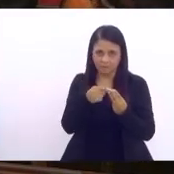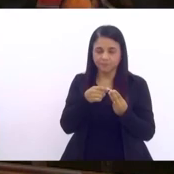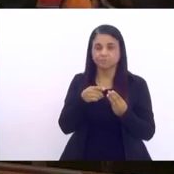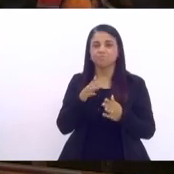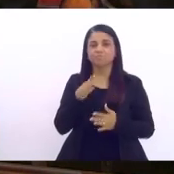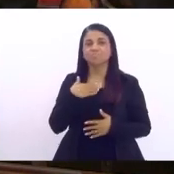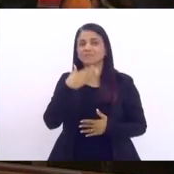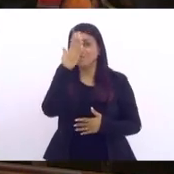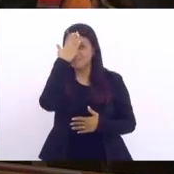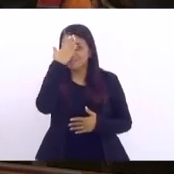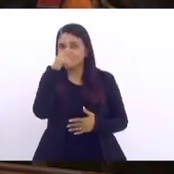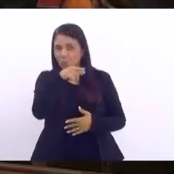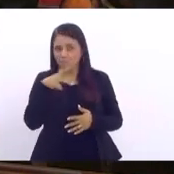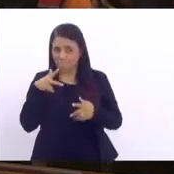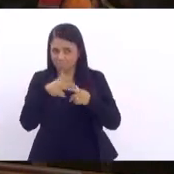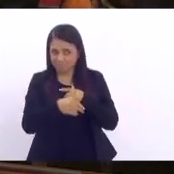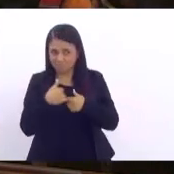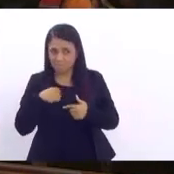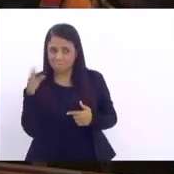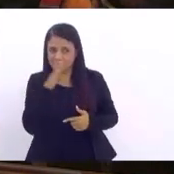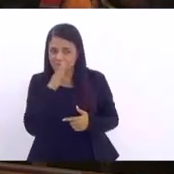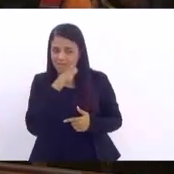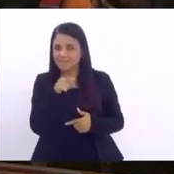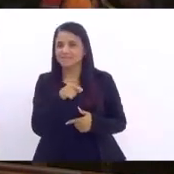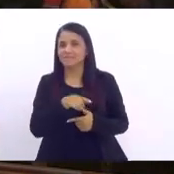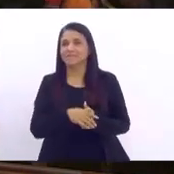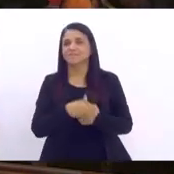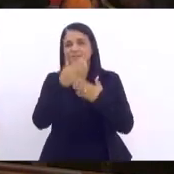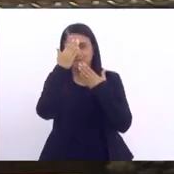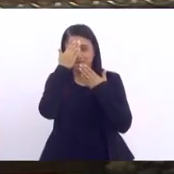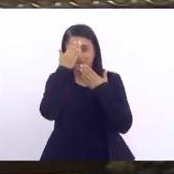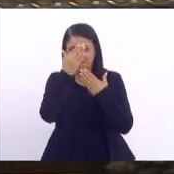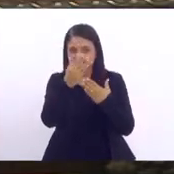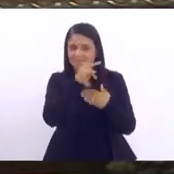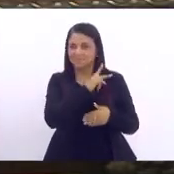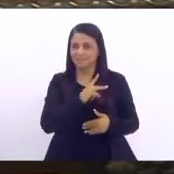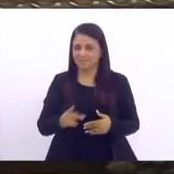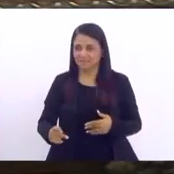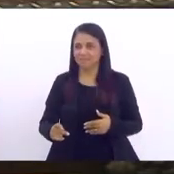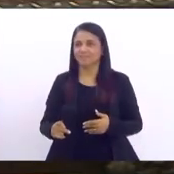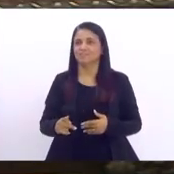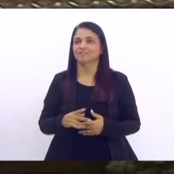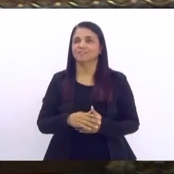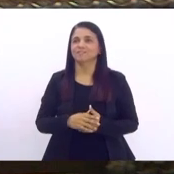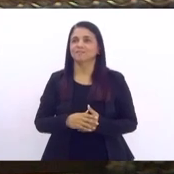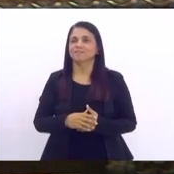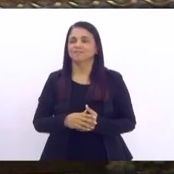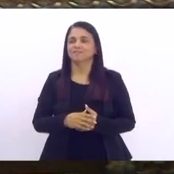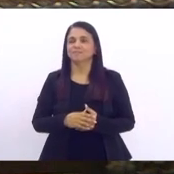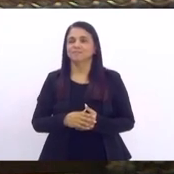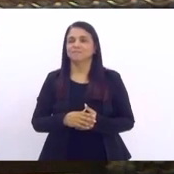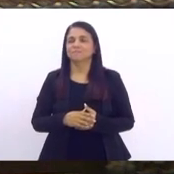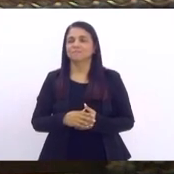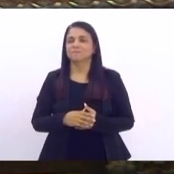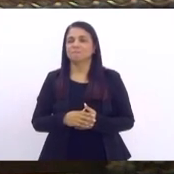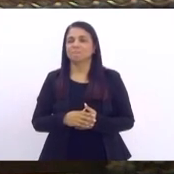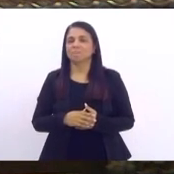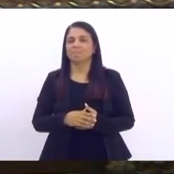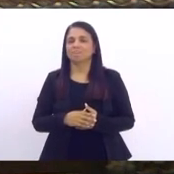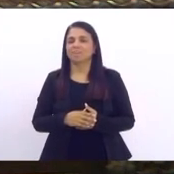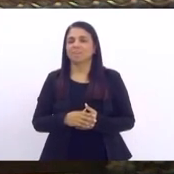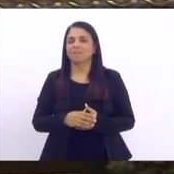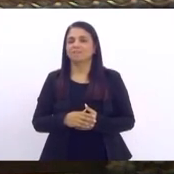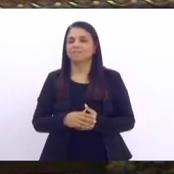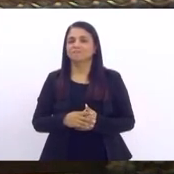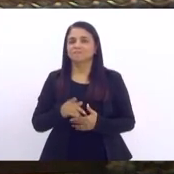eu queria aqui agradecer a Vossa Excelência. Senhor presidente. Agradecer a Vossa Excelência todas as vezes que o senhor amparou